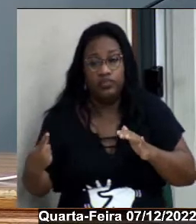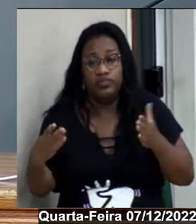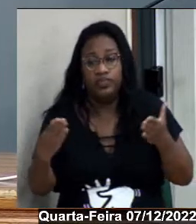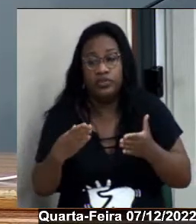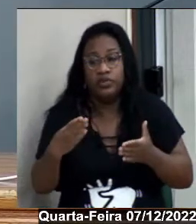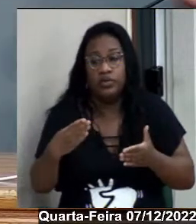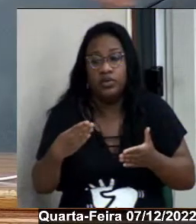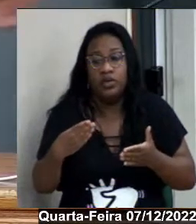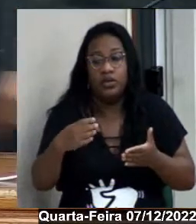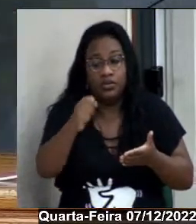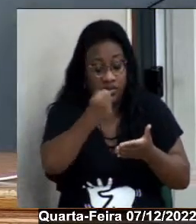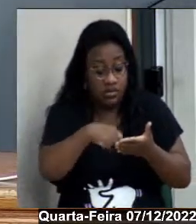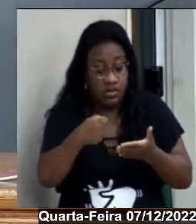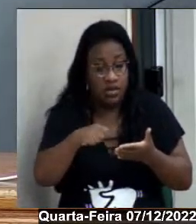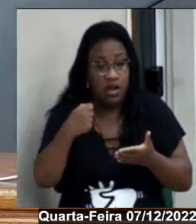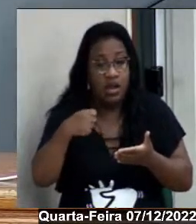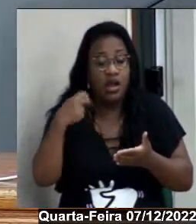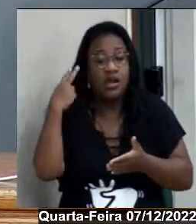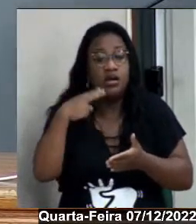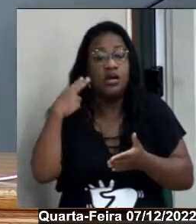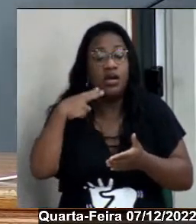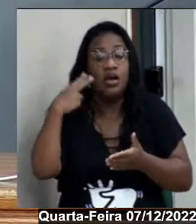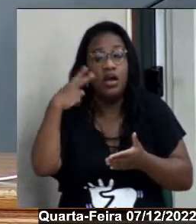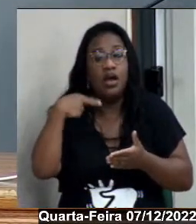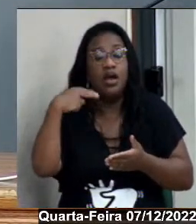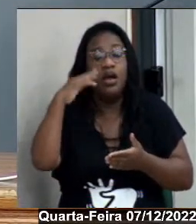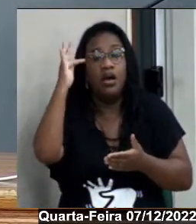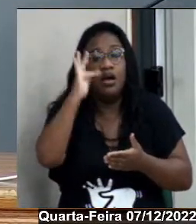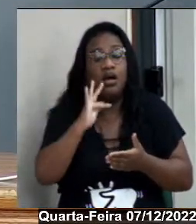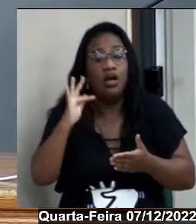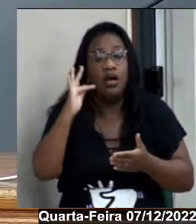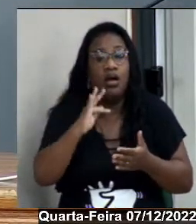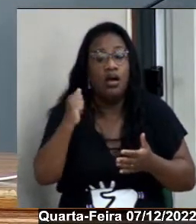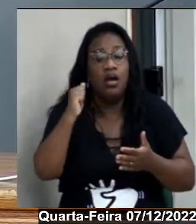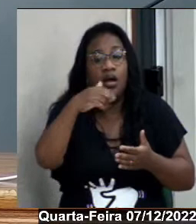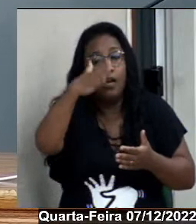621/2022, de autoria do vereador Flávio Pereira Lima,